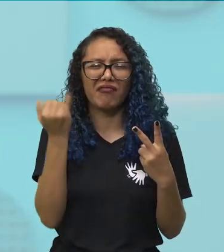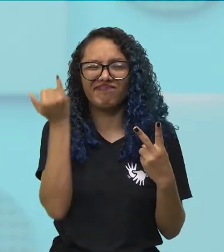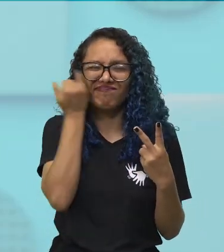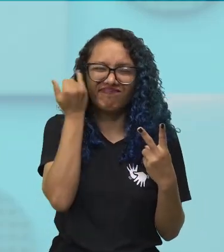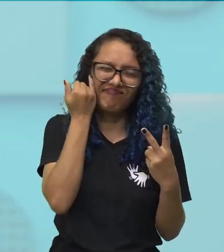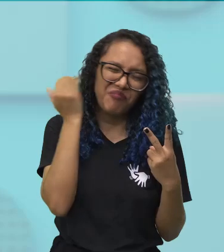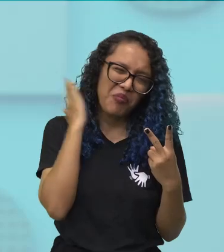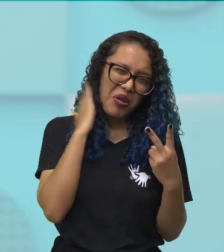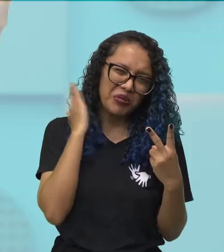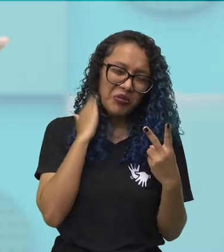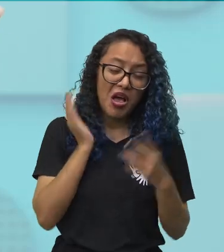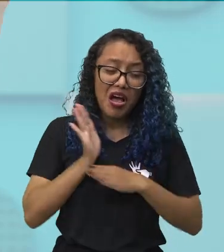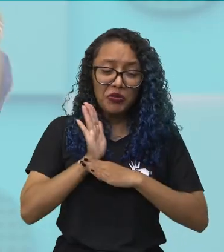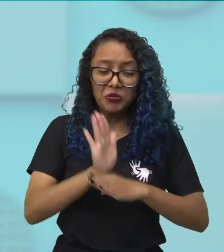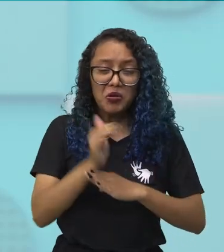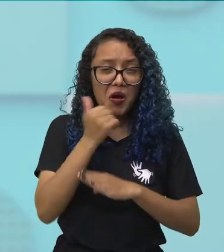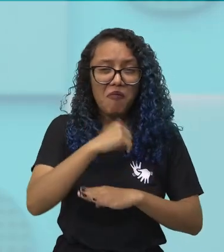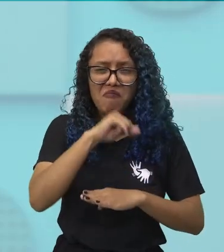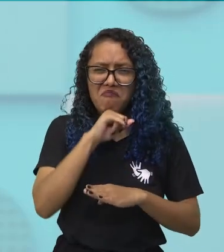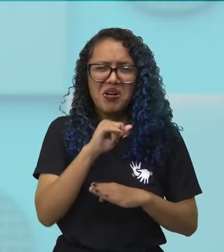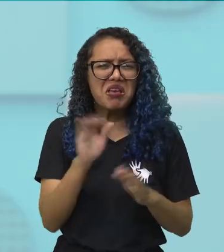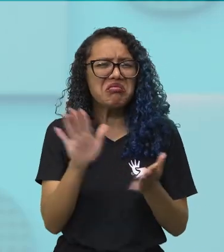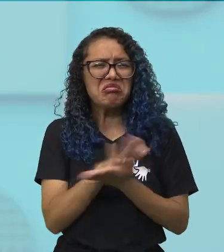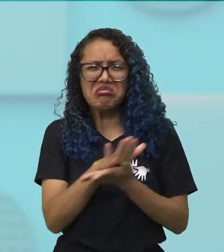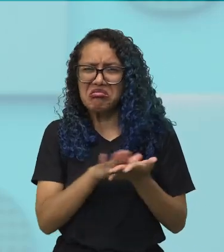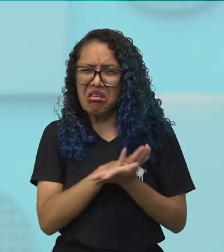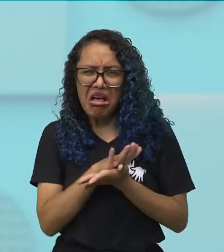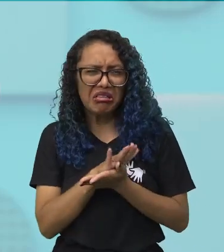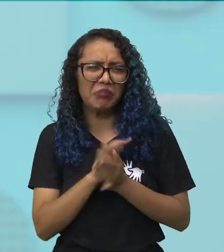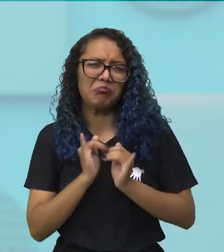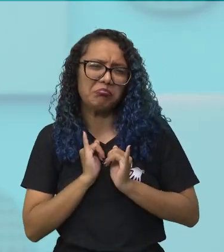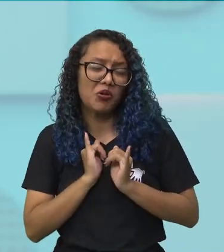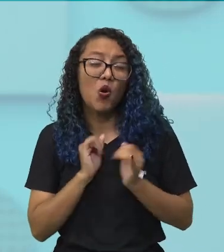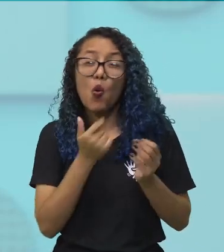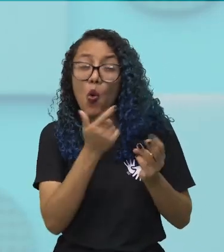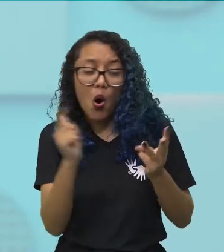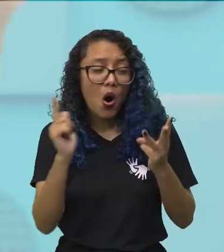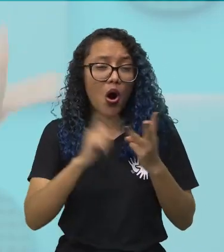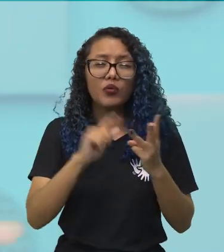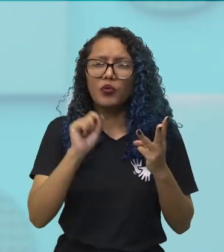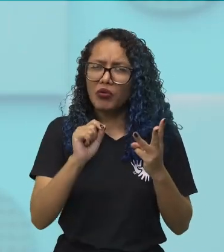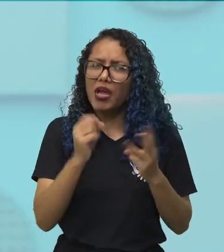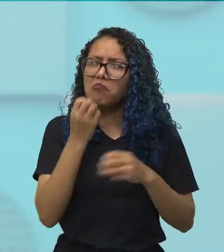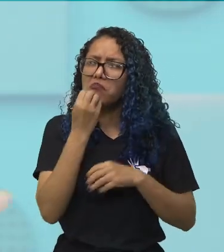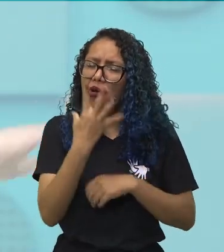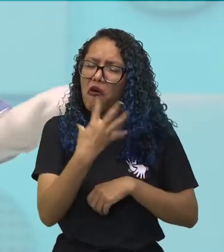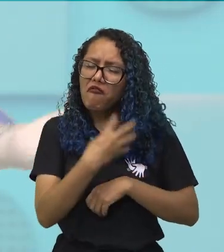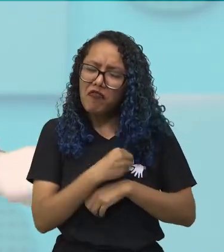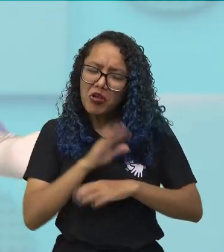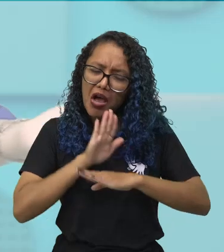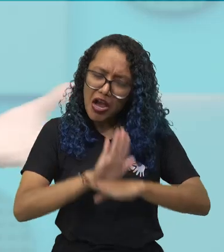muito preguiçosos, ainda não ajudavam a mãe, olha o absurdo. E o terceiro não, era um bom filho, ajudava nas coisas de